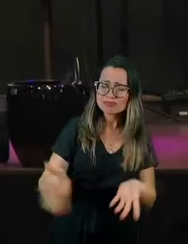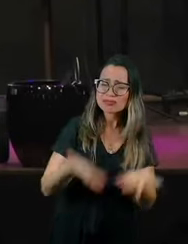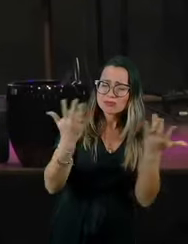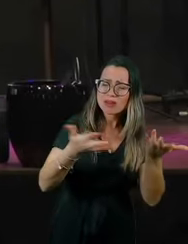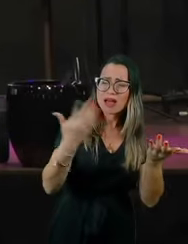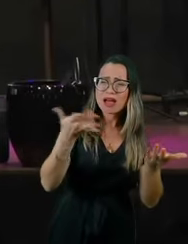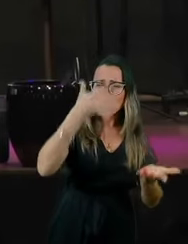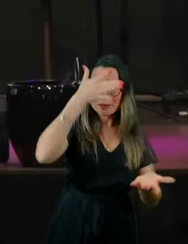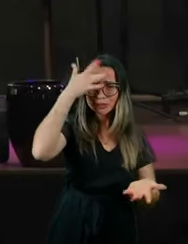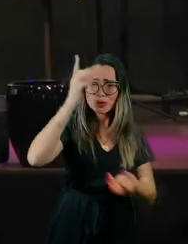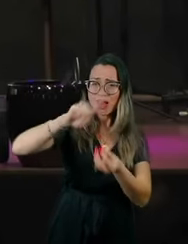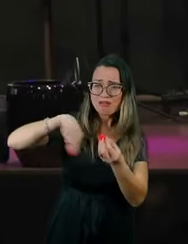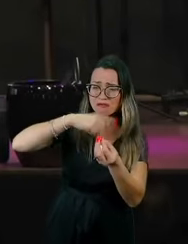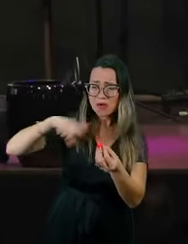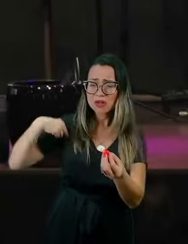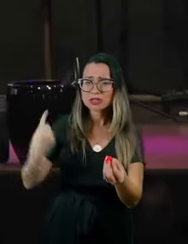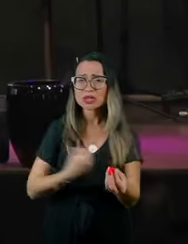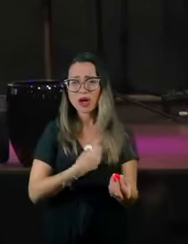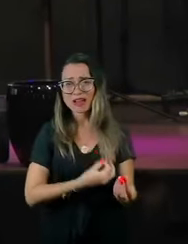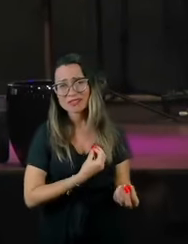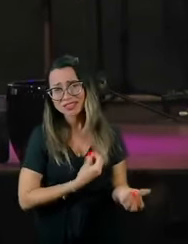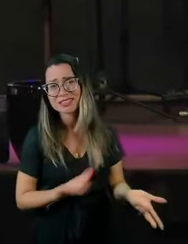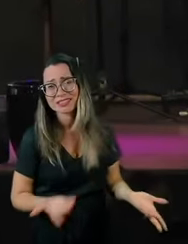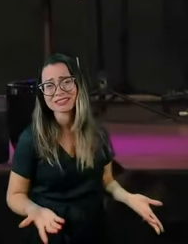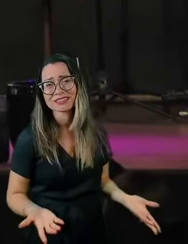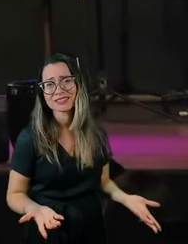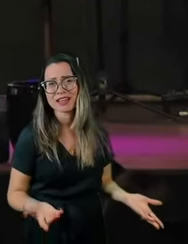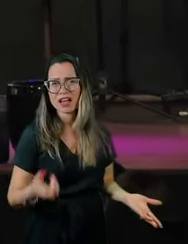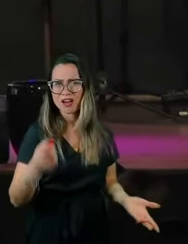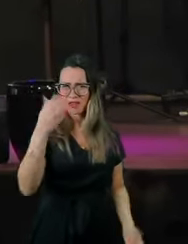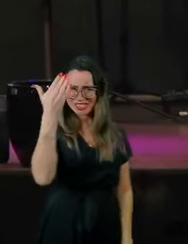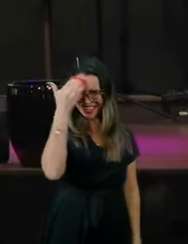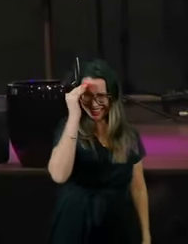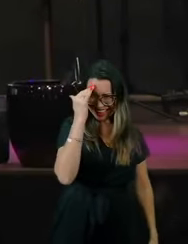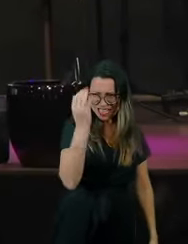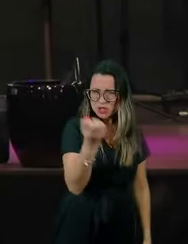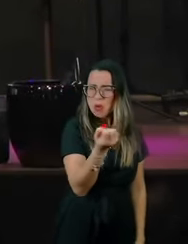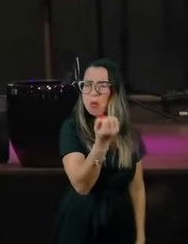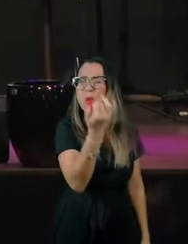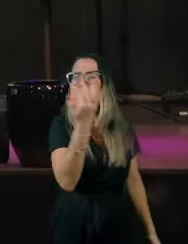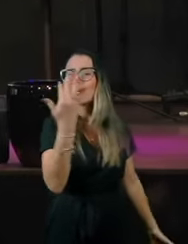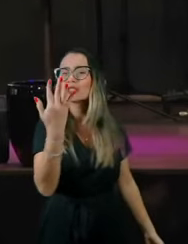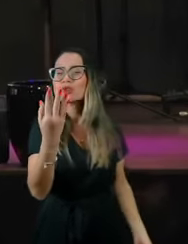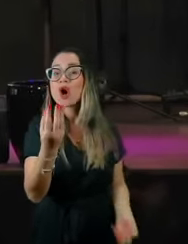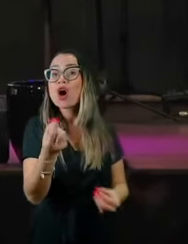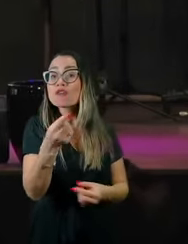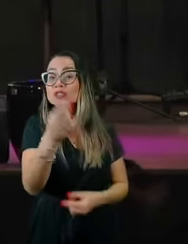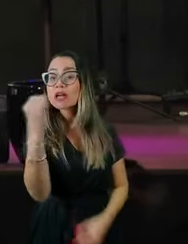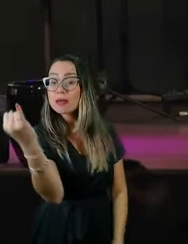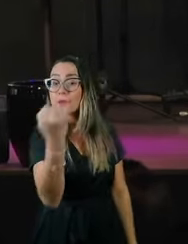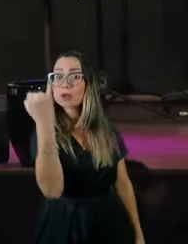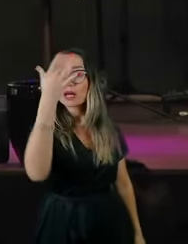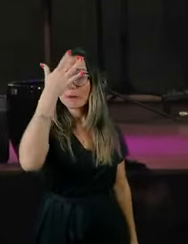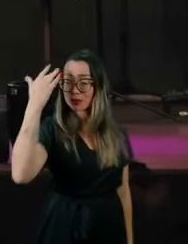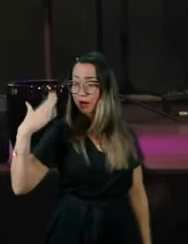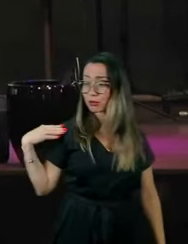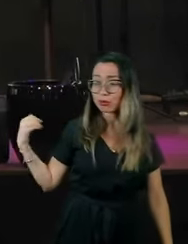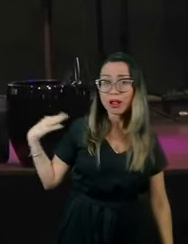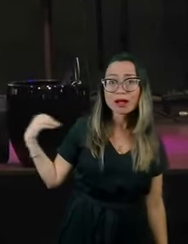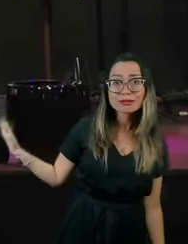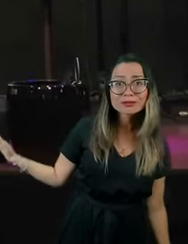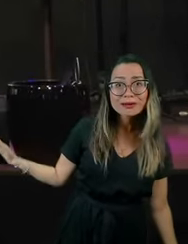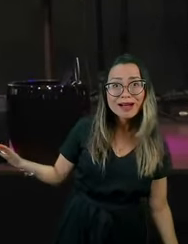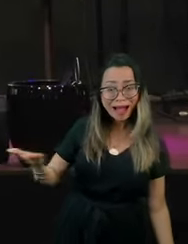redor. Você não tem noção o quanto você pode ser relevante na pessoa que sai do seu lado. Você pode